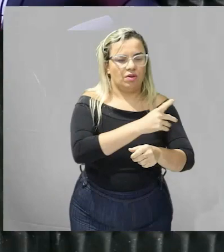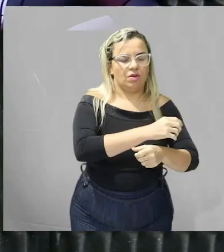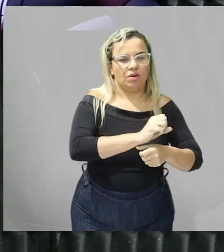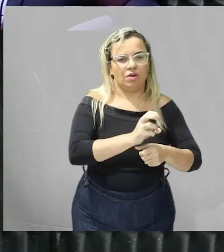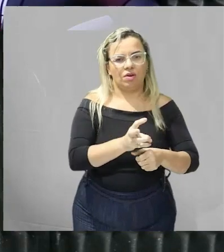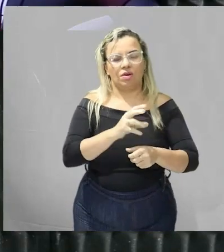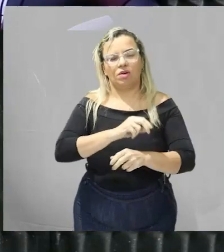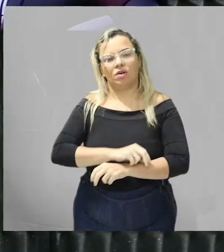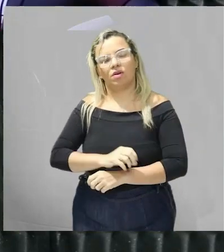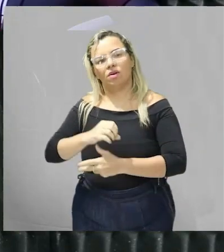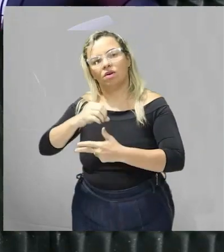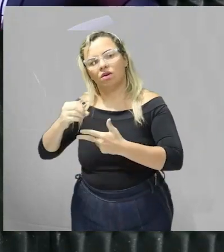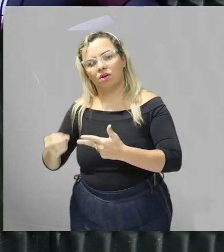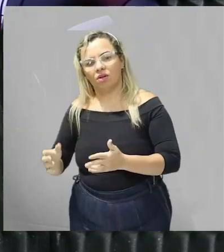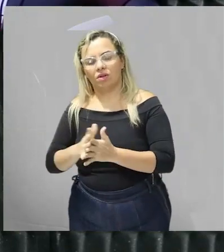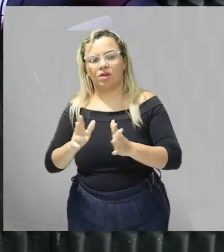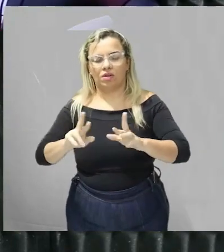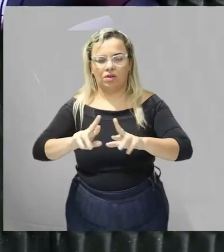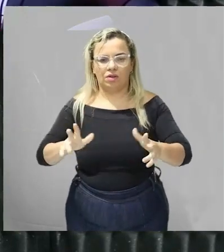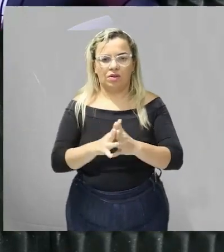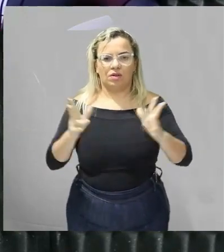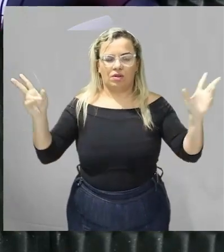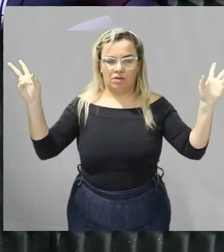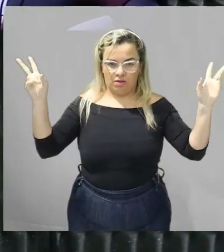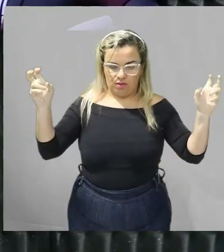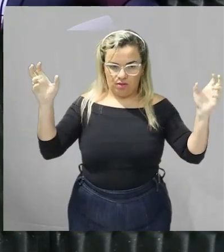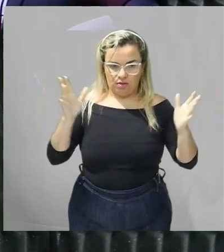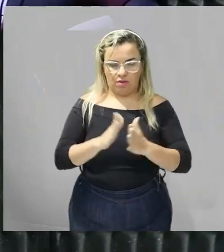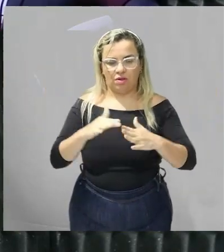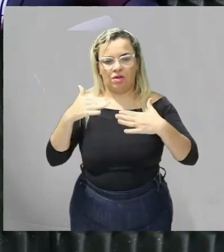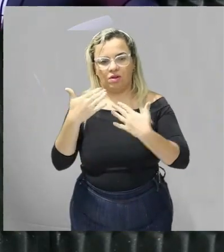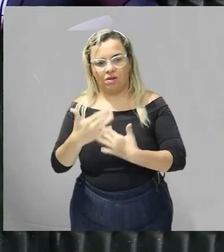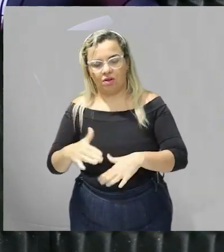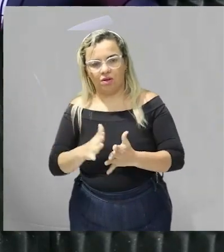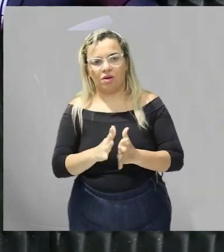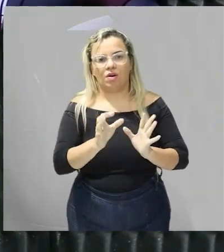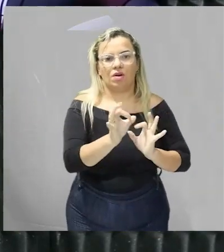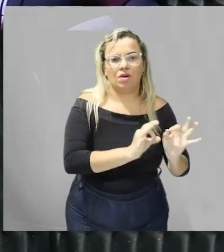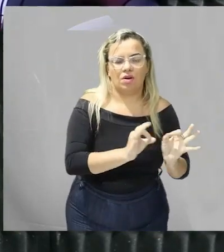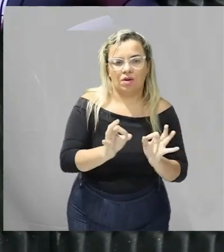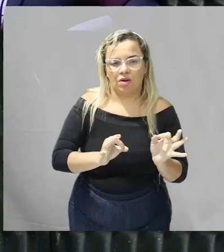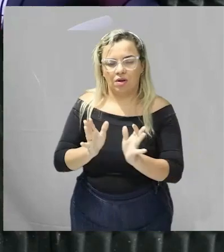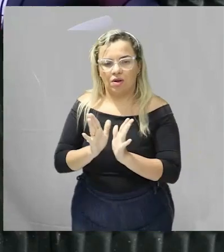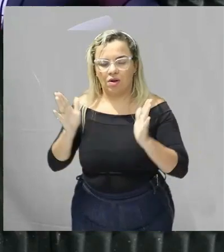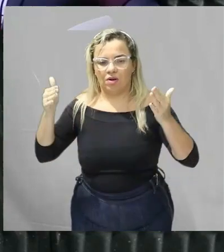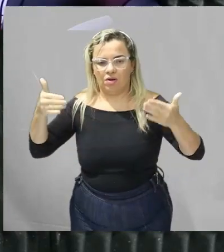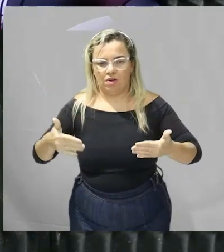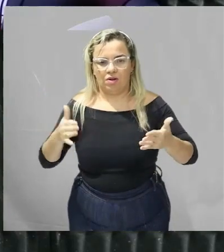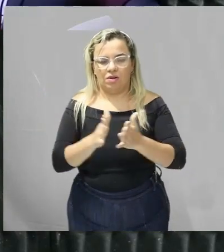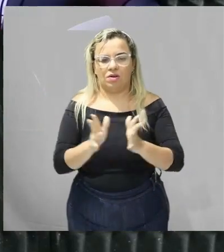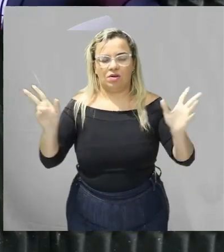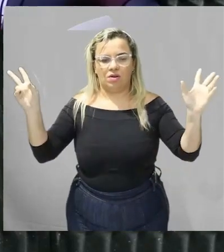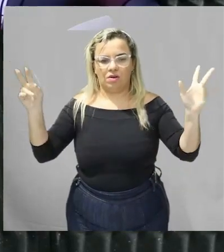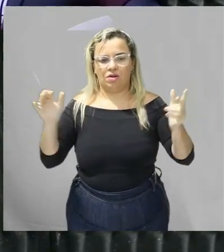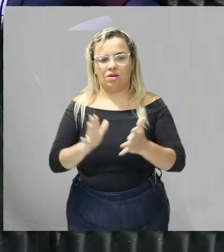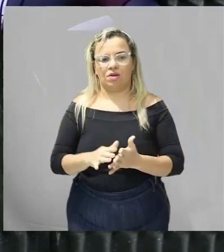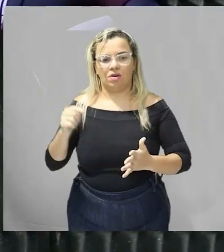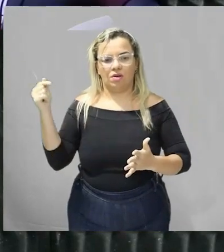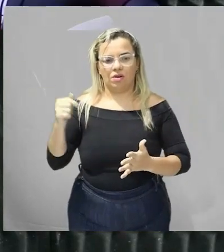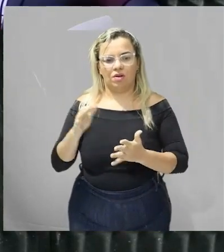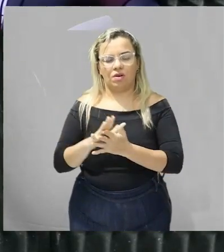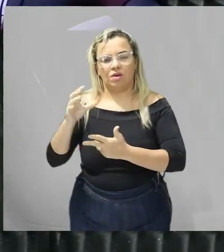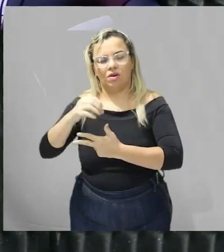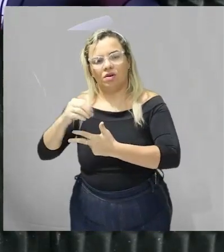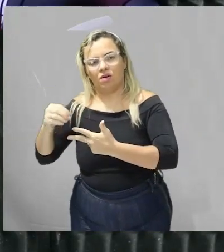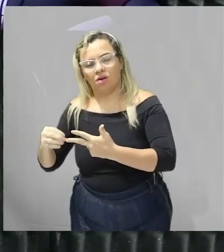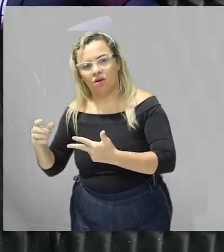temática, tá? Embora ambas as bancas adorem focar nesta temática, o Enem, galera, as suas